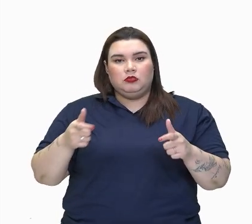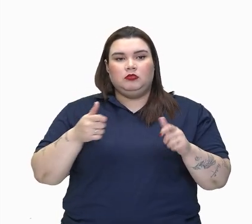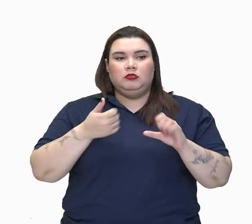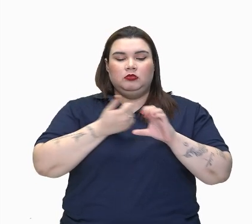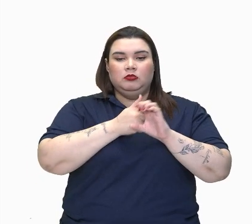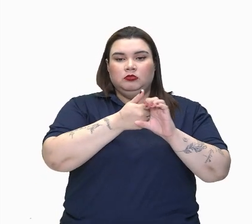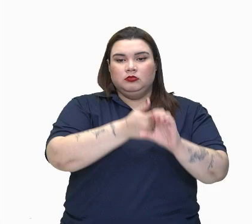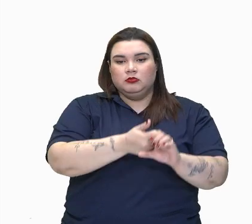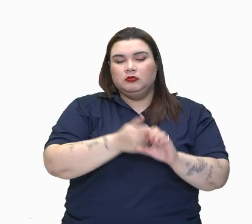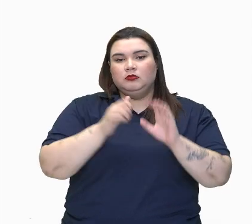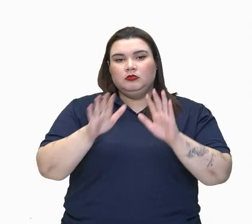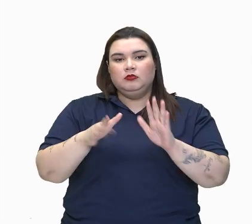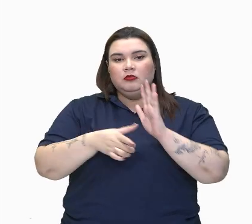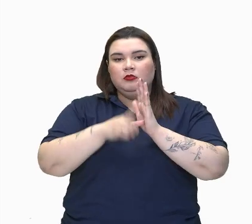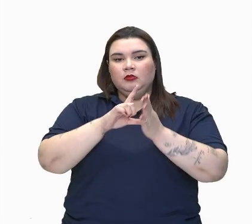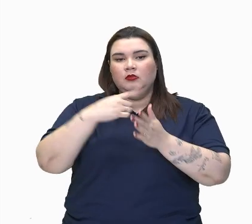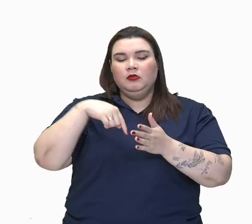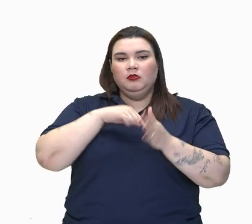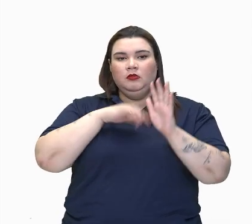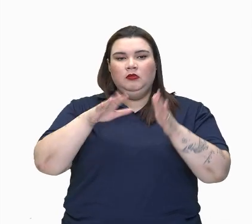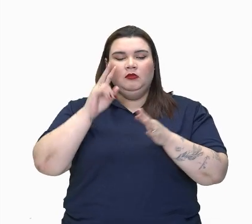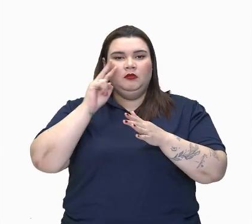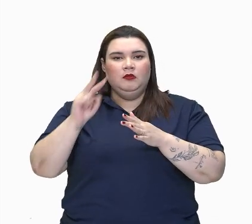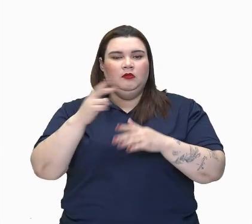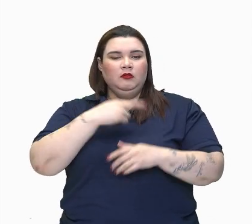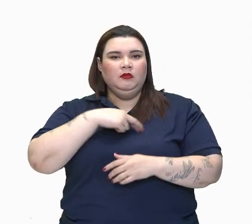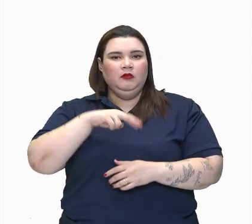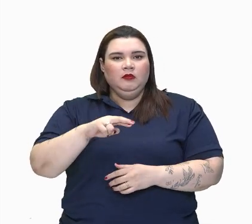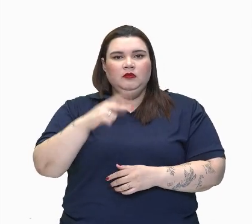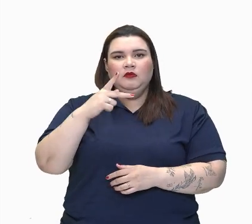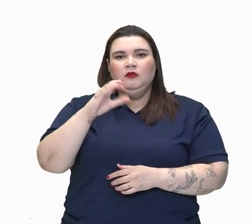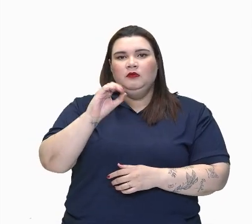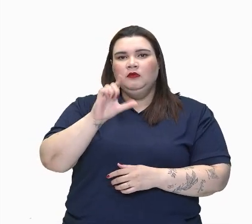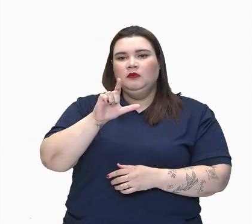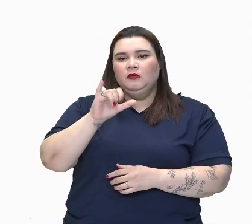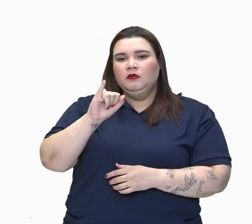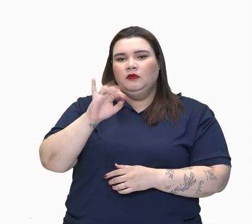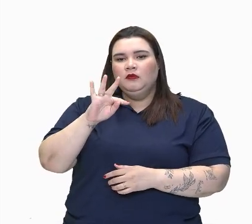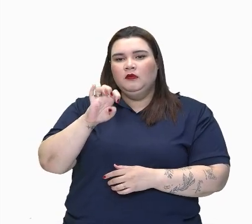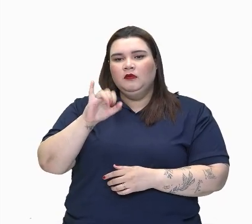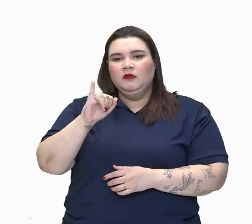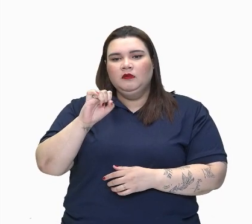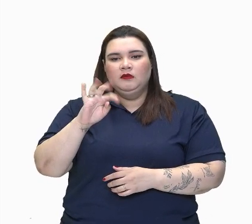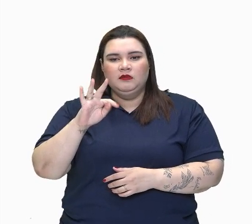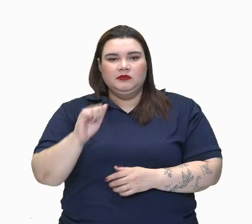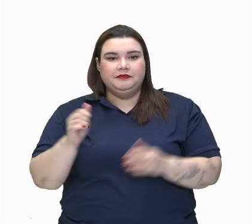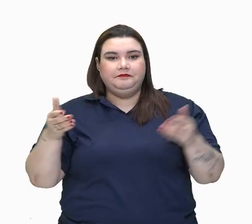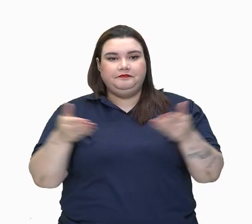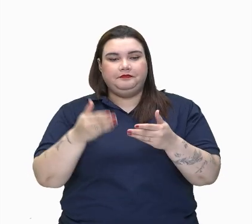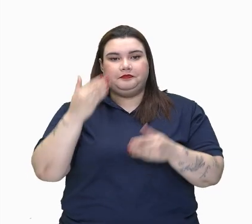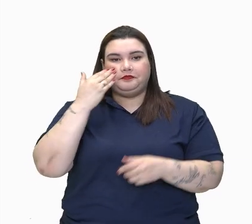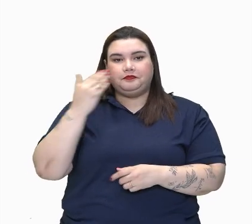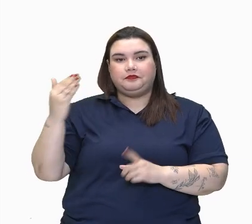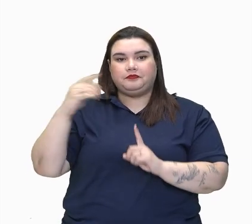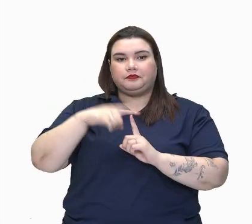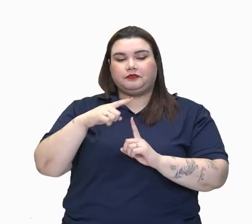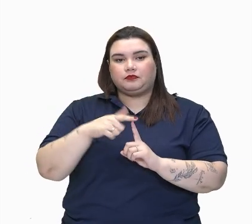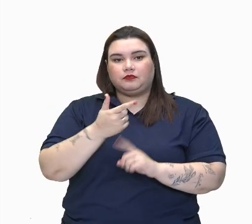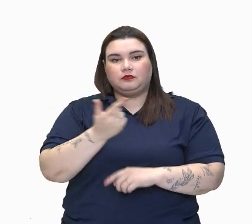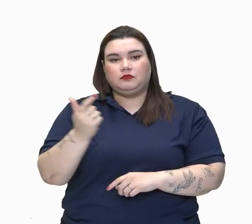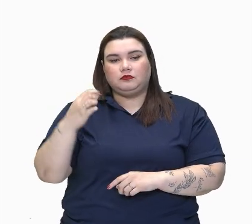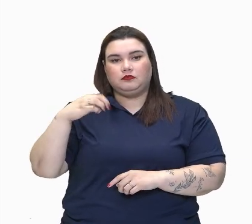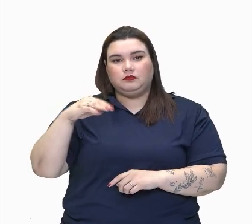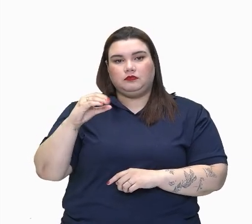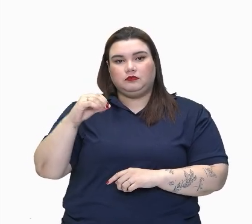agora? Antes nós havíamos visto as religiões politeístas. Agora, olha o que diz aí a cartela, no